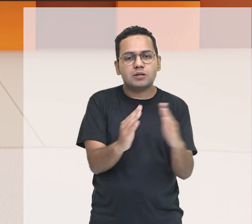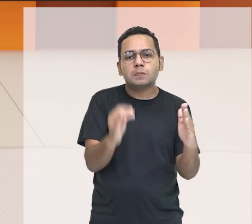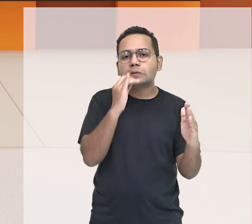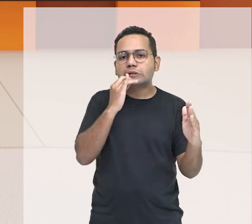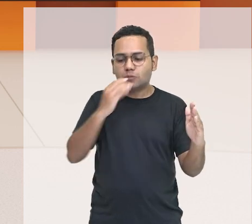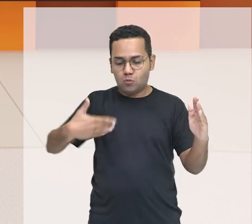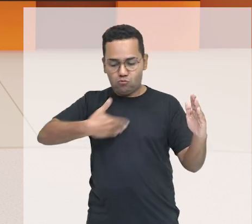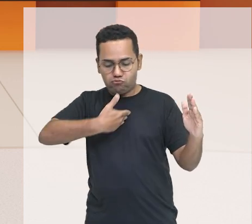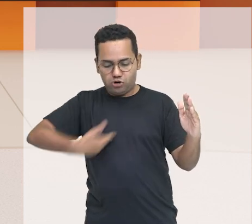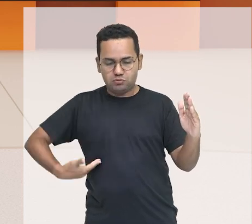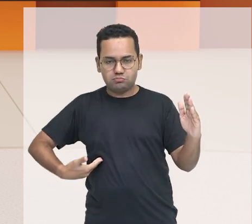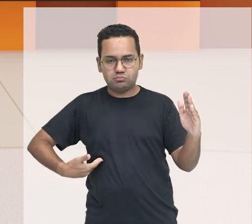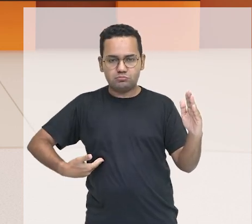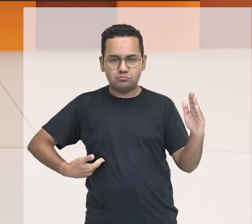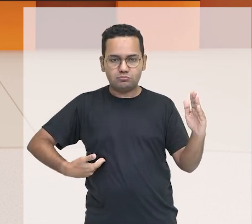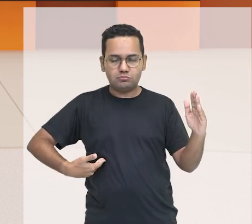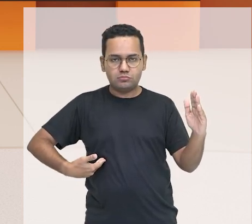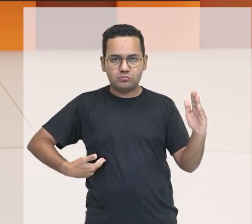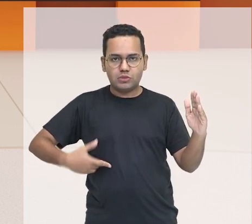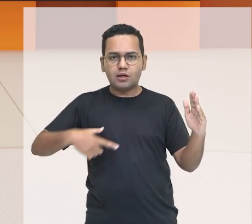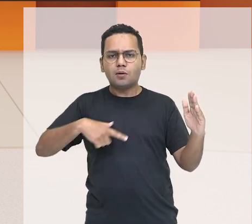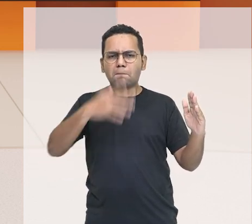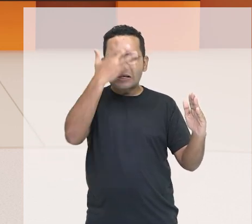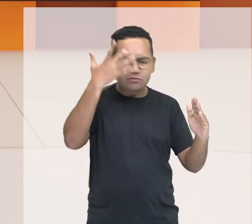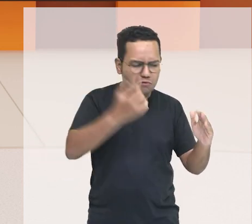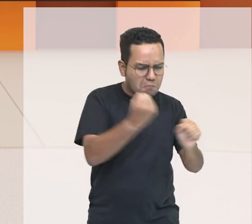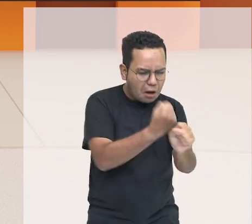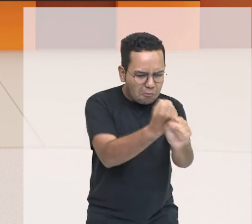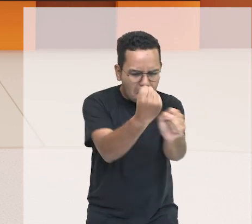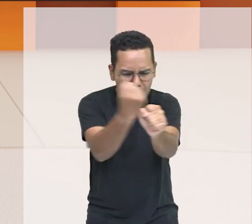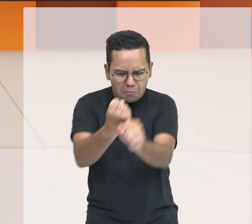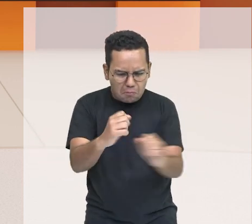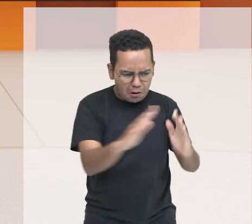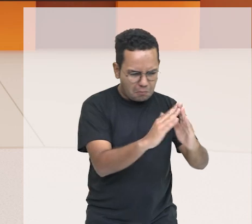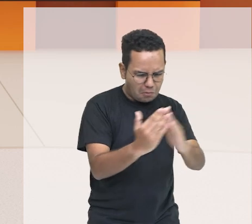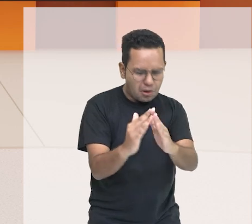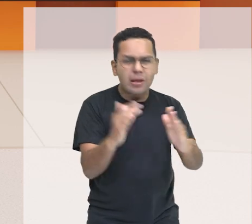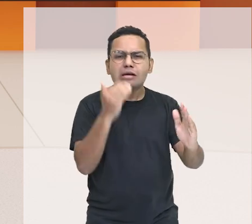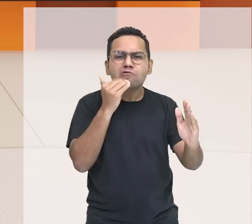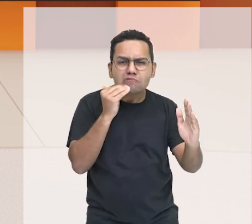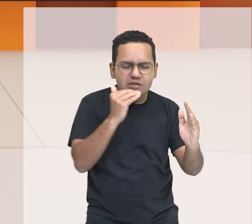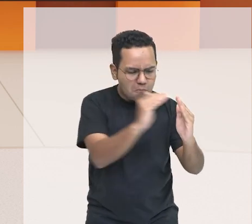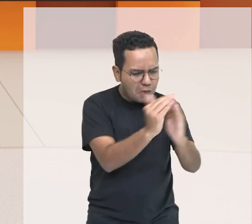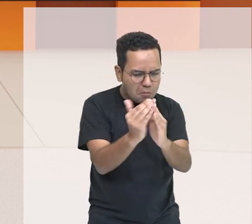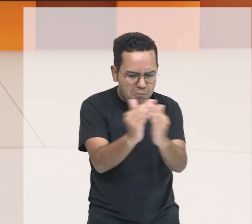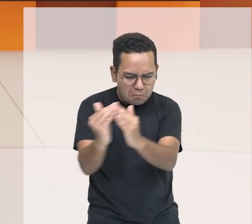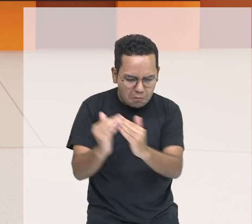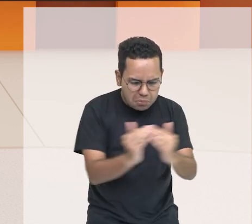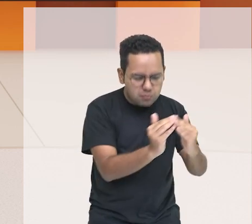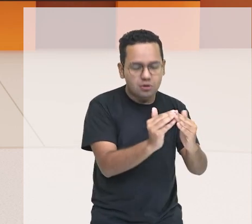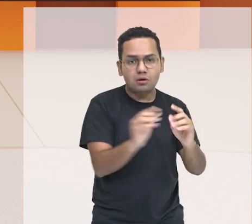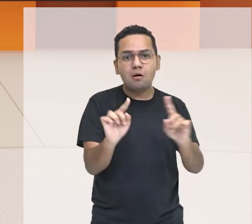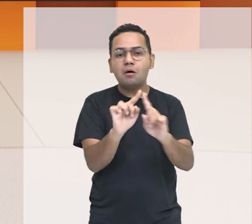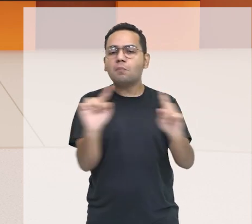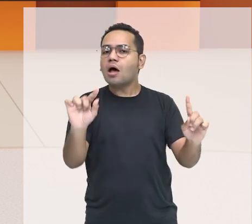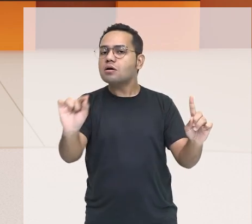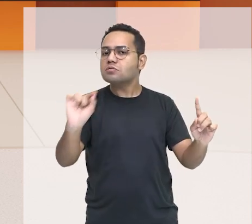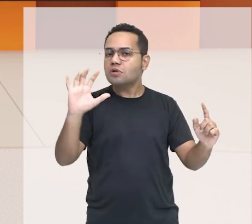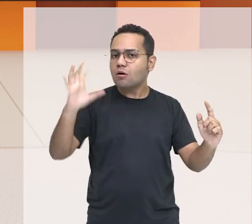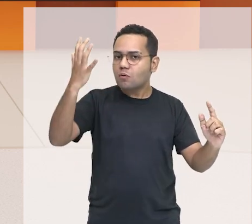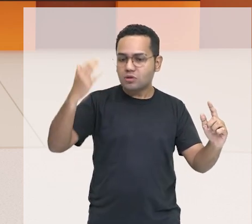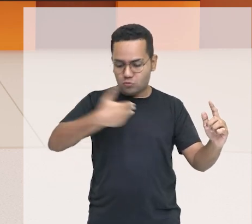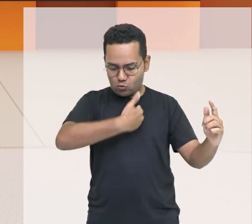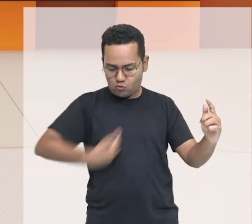e faz com que a justiça desaproprie. Então, a justiça manda a polícia, né, e vai lá, então, desapropria, tira as pessoas